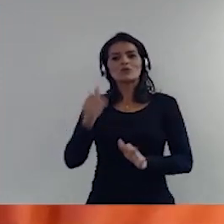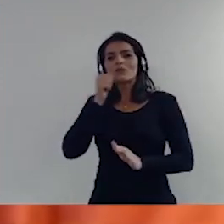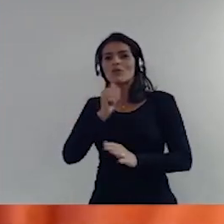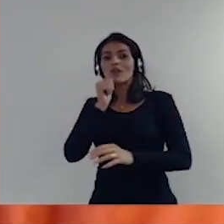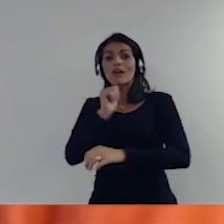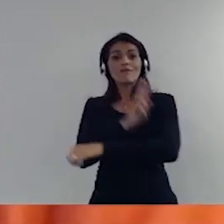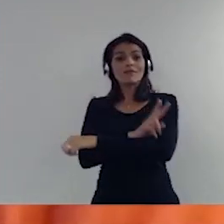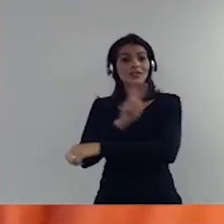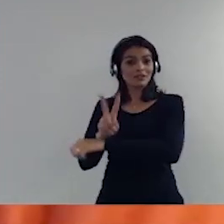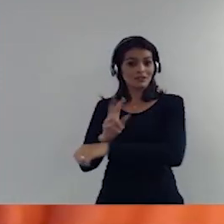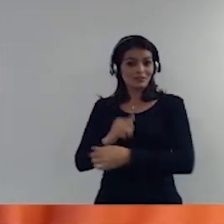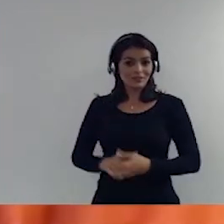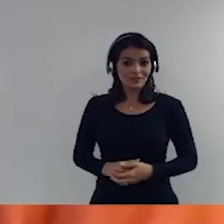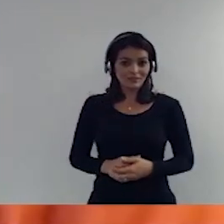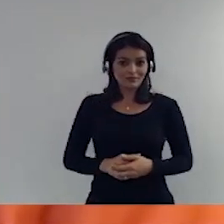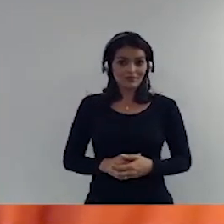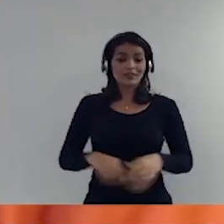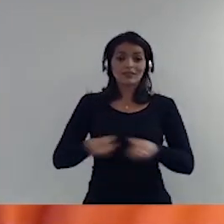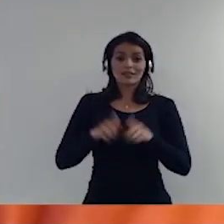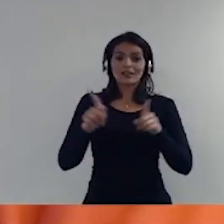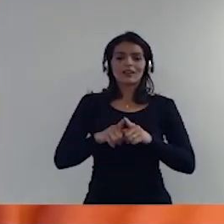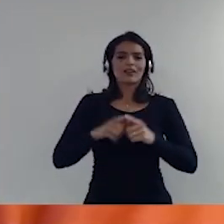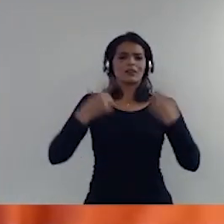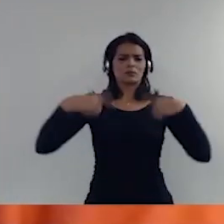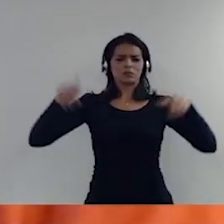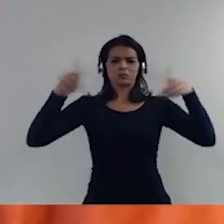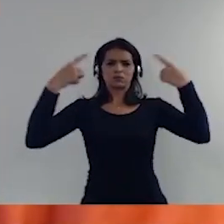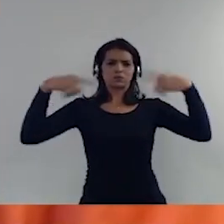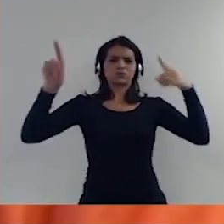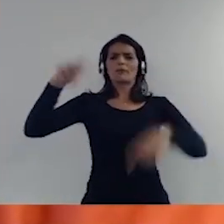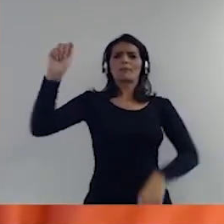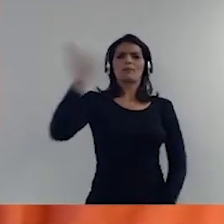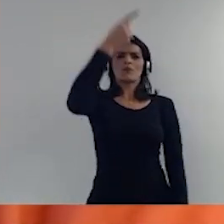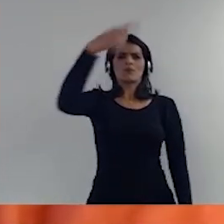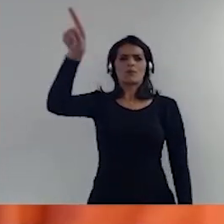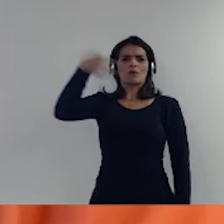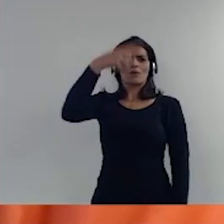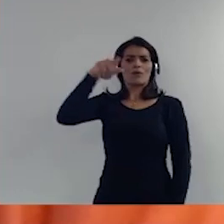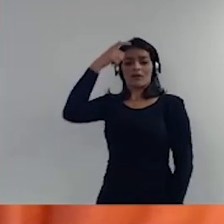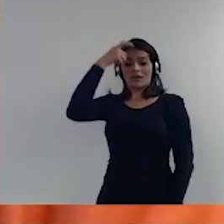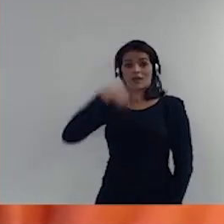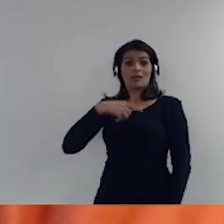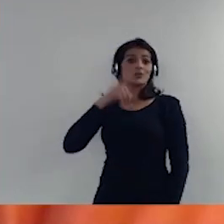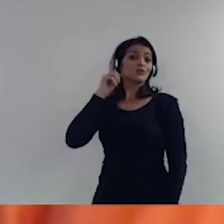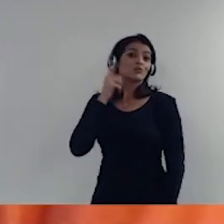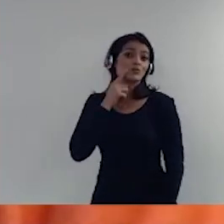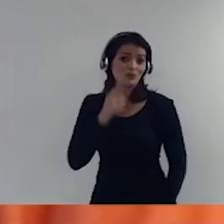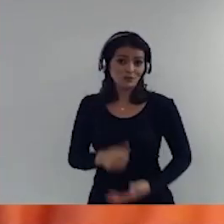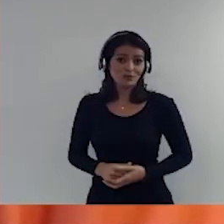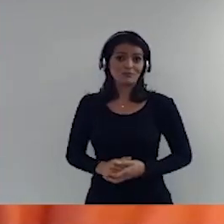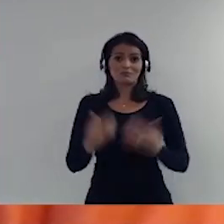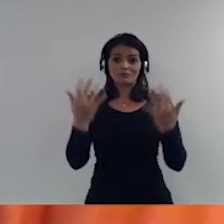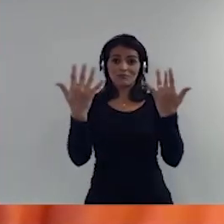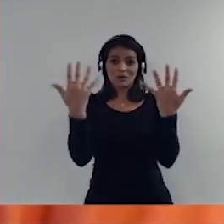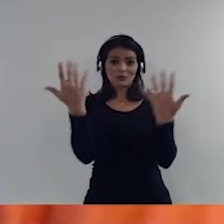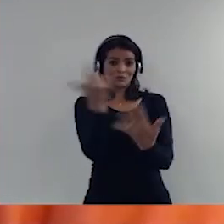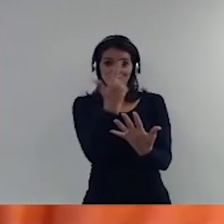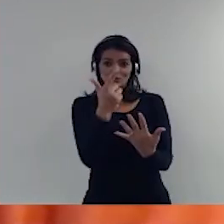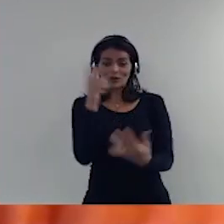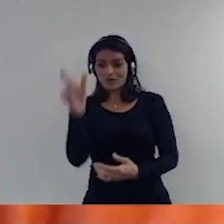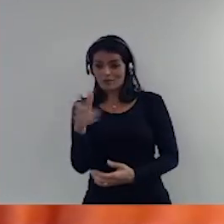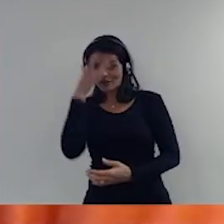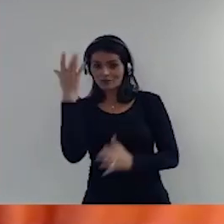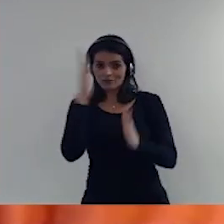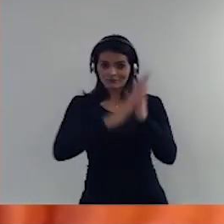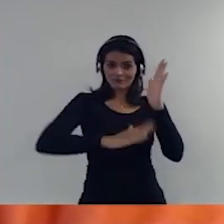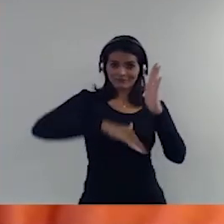9ª Sinfonia é fruto de um homem surdo. Na Biblioteca de Babel, o leitor era um poeta cego. E não tinha mãos o homem que fez